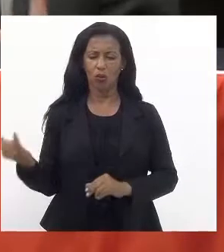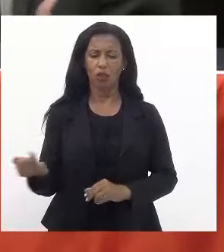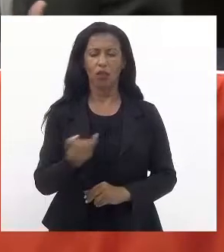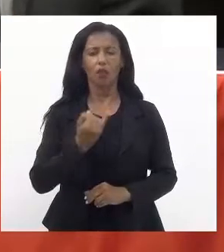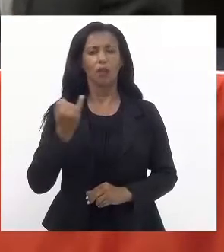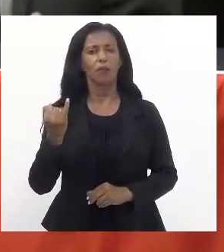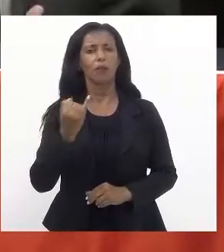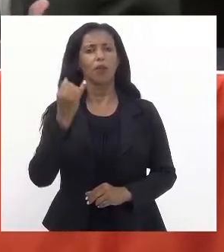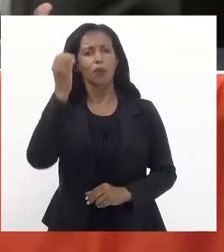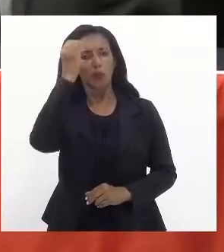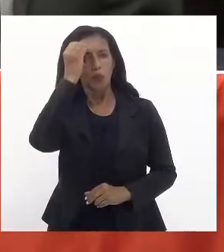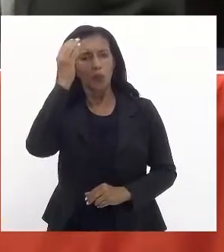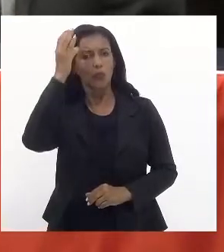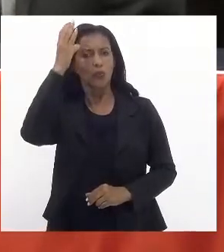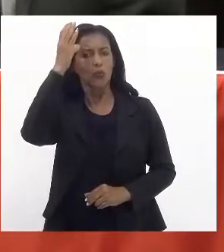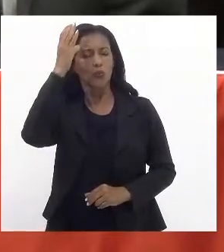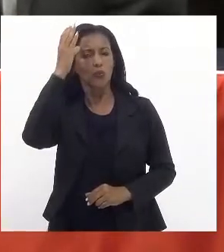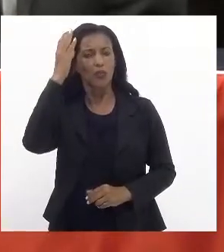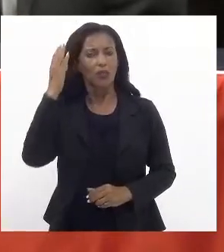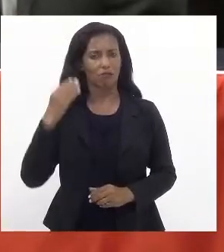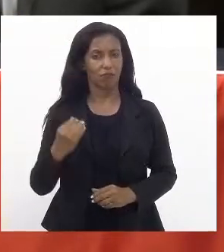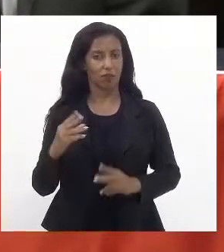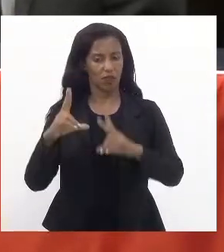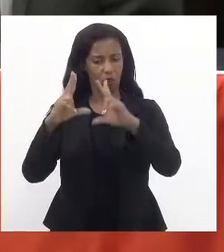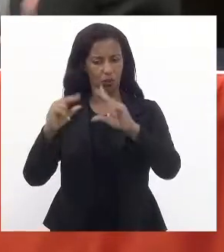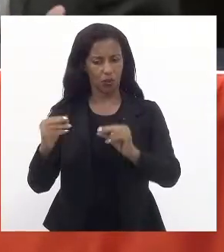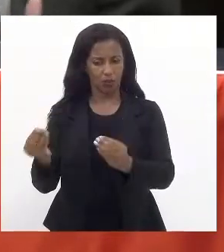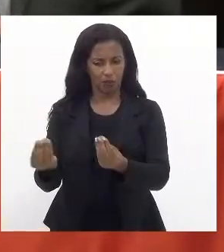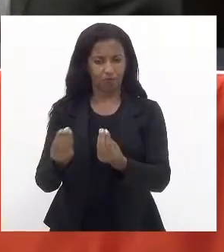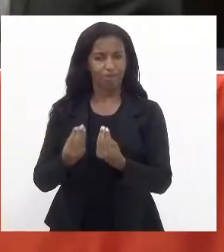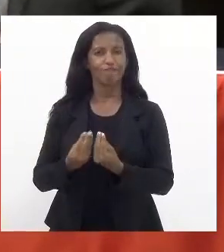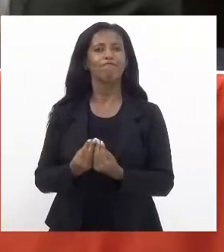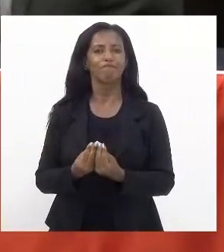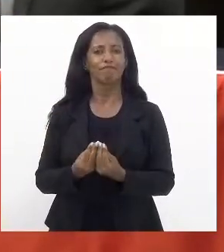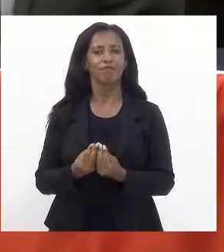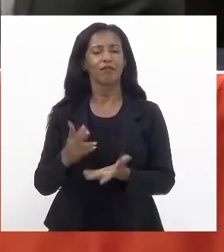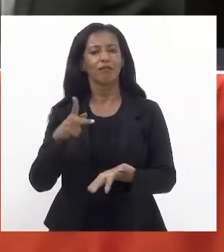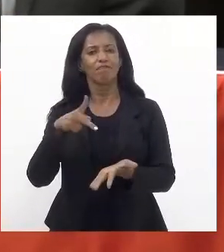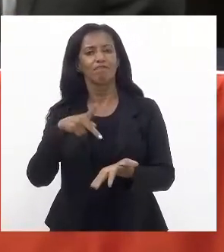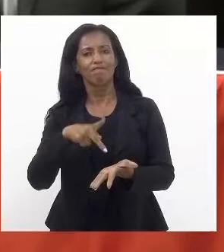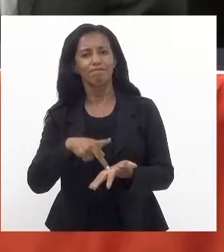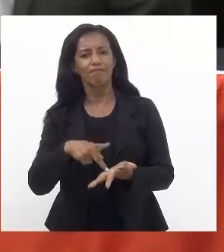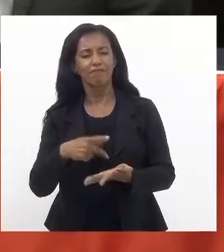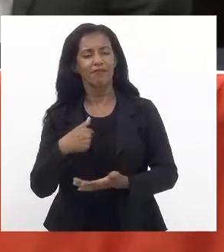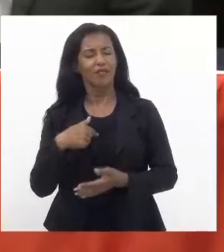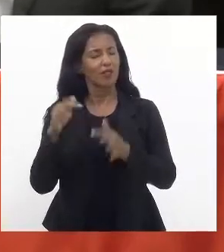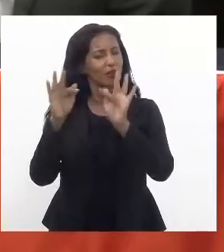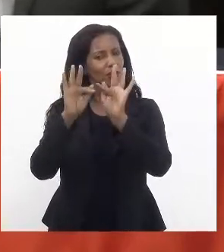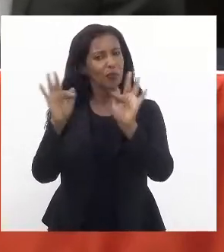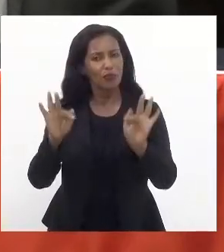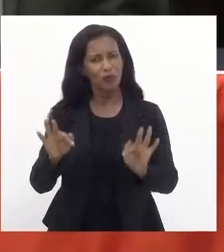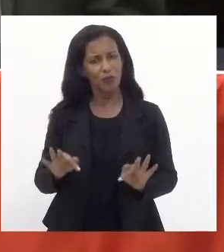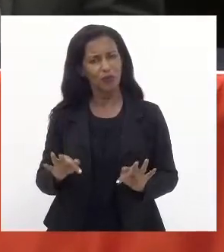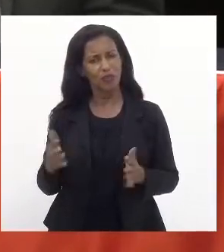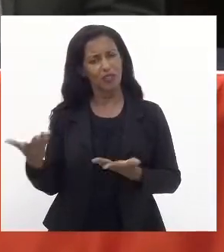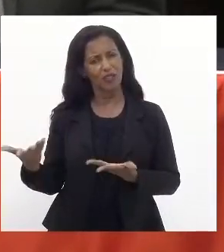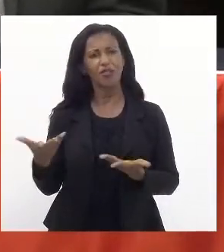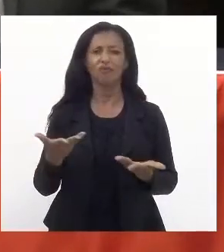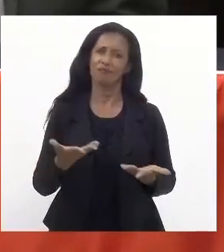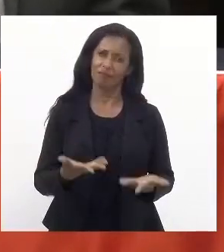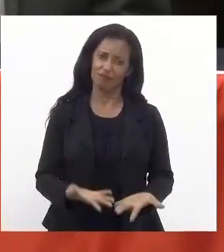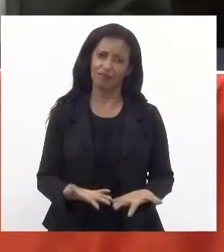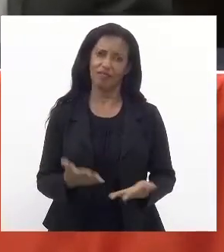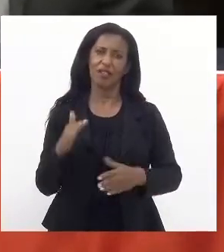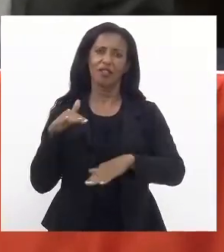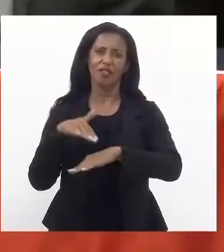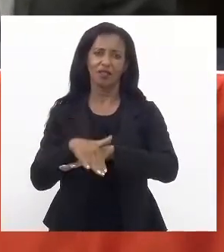importante cultura que o Líbano nos trouxe. Então, eu realmente fico muito feliz de estar aqui